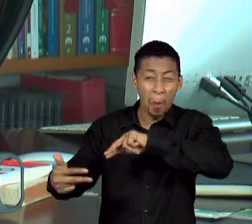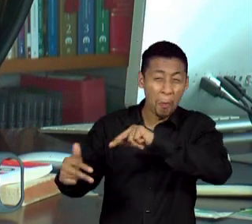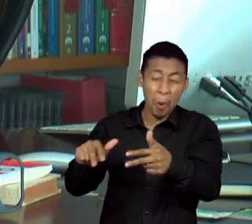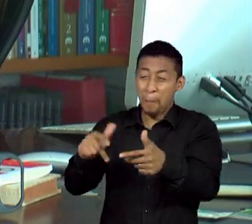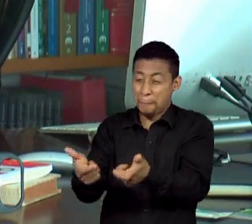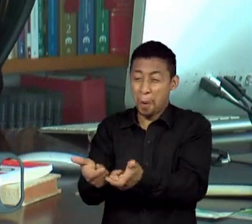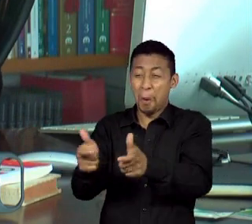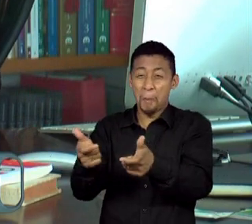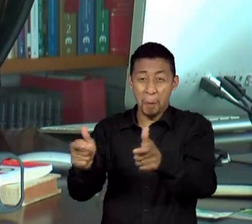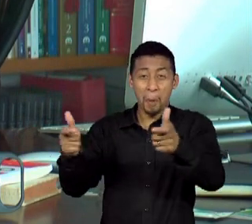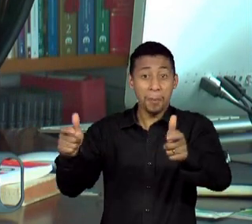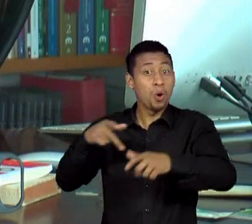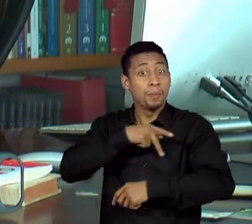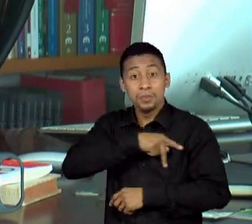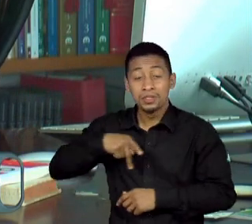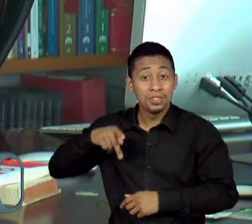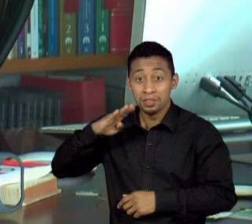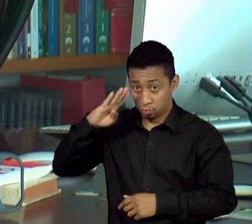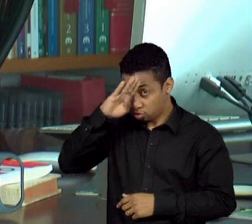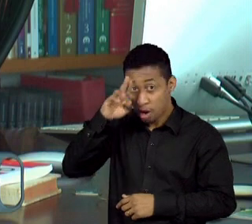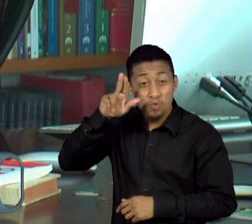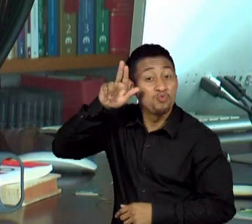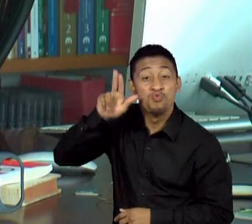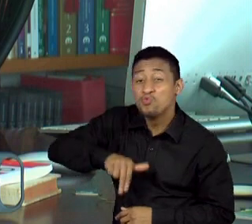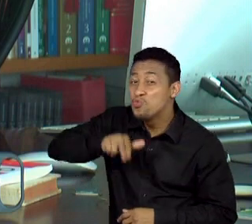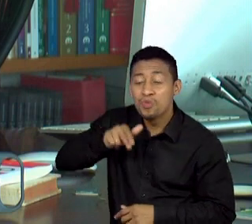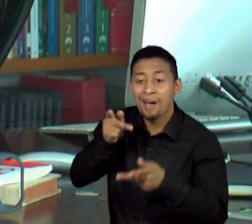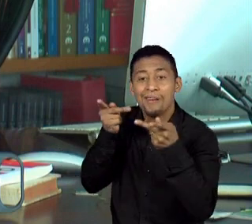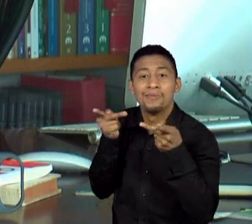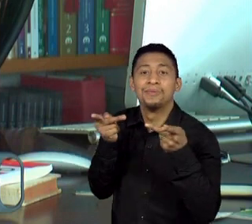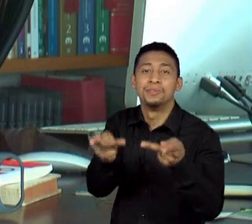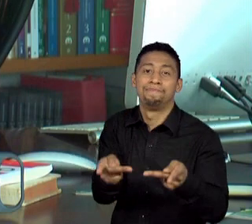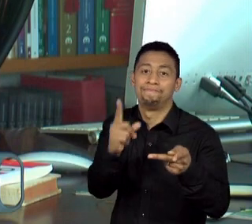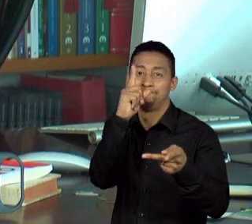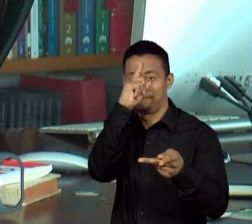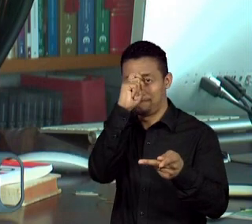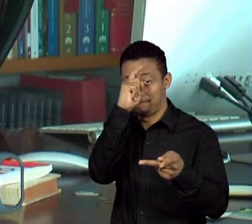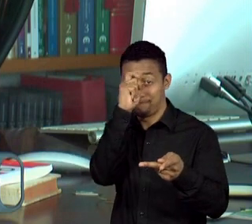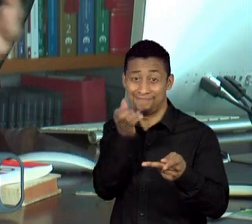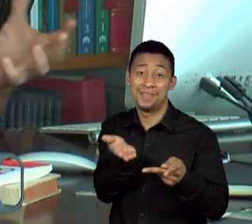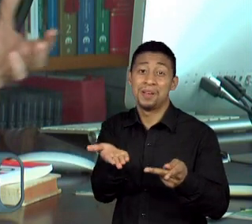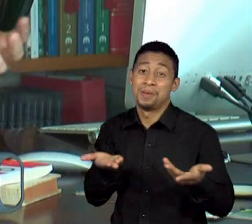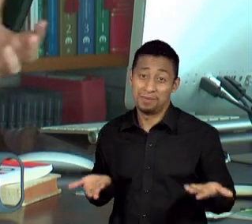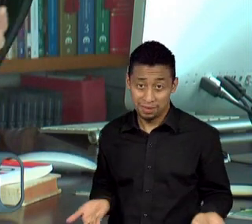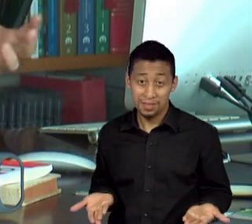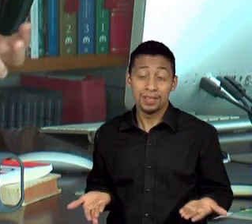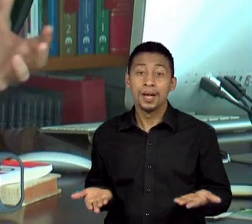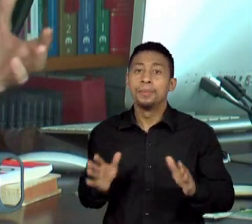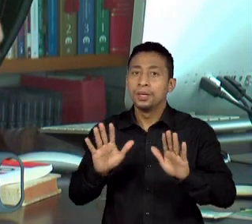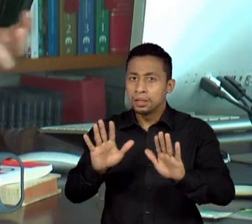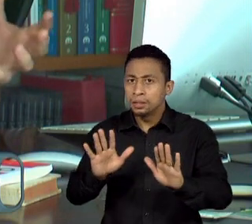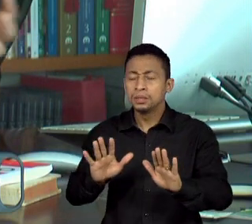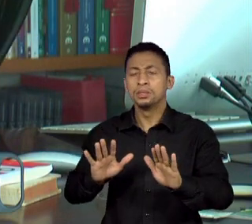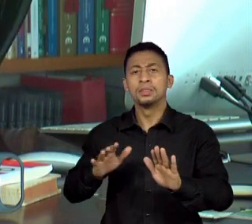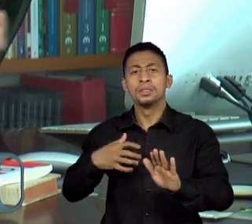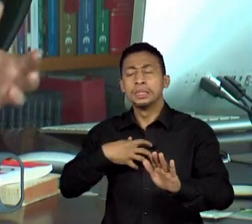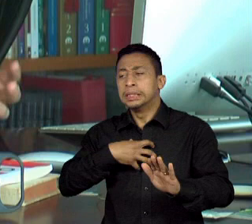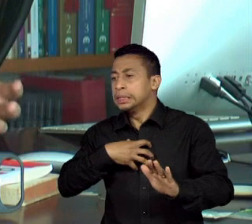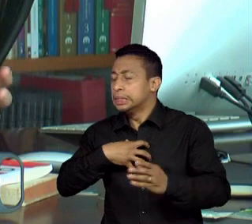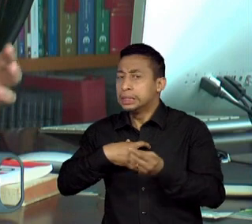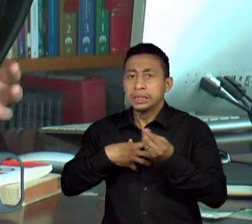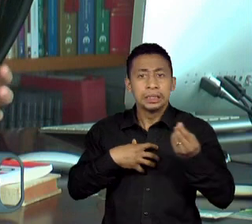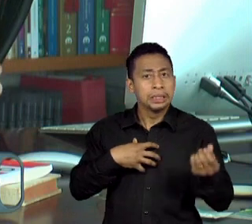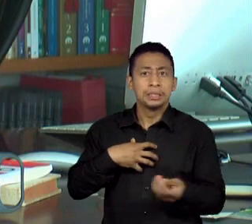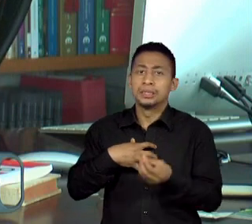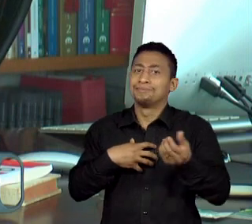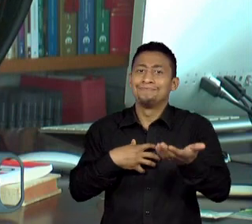hospital. Então, essa realidade gritante estava nos atrapalhando a ponto da gente não conseguir, para mim, assim, todo dia